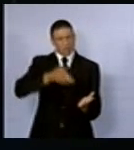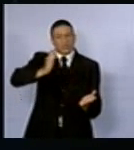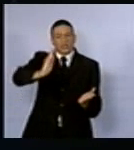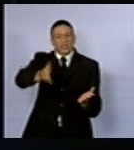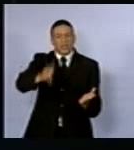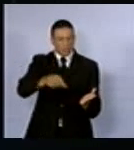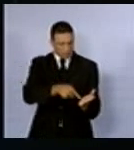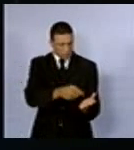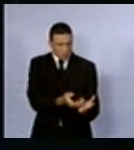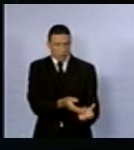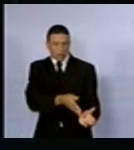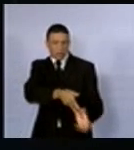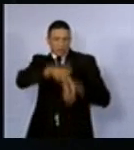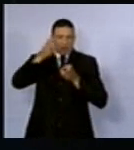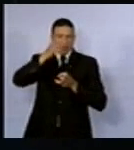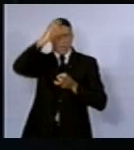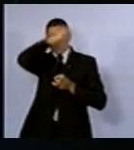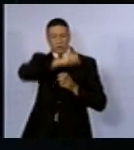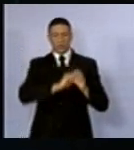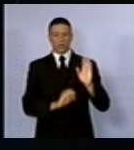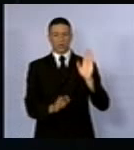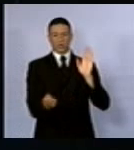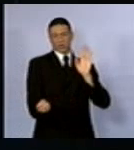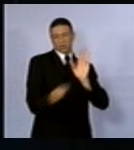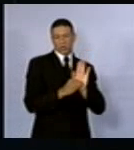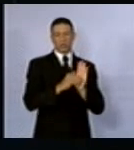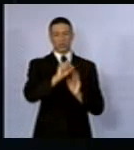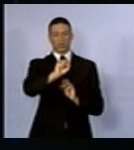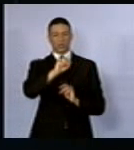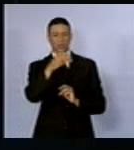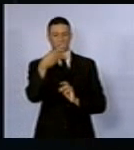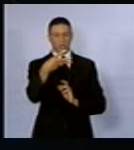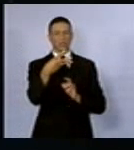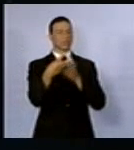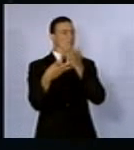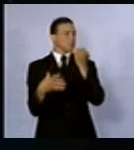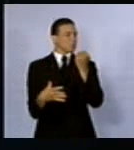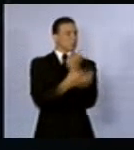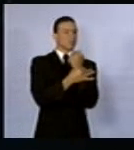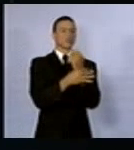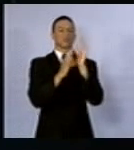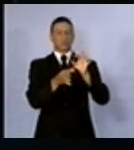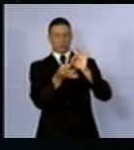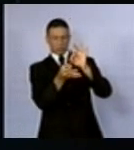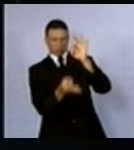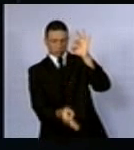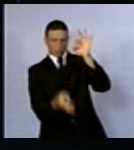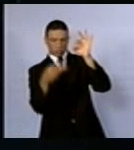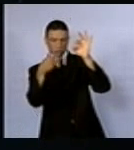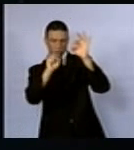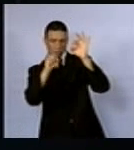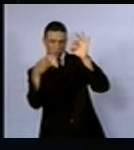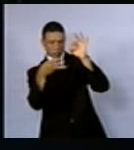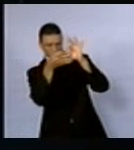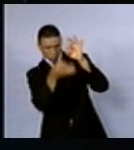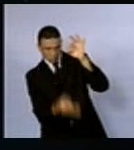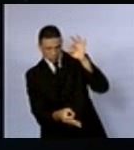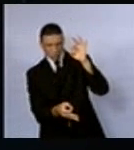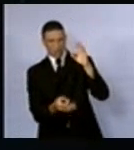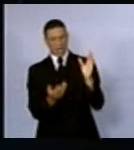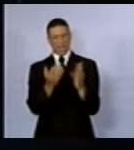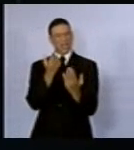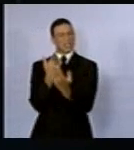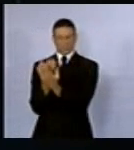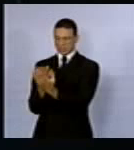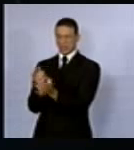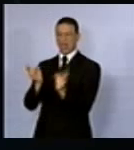Os estudos mostraram que 83 é o limite seguro. E nós não podemos, então, abandonar esses estudos